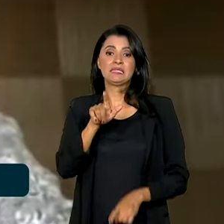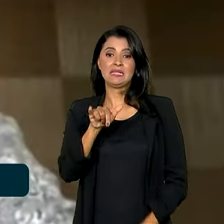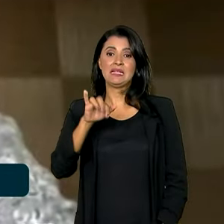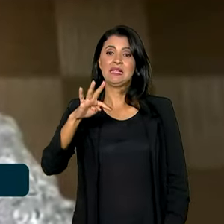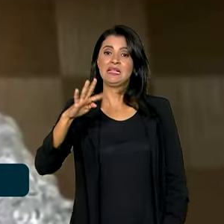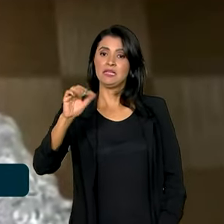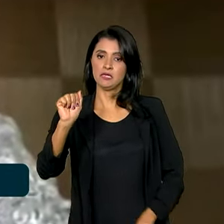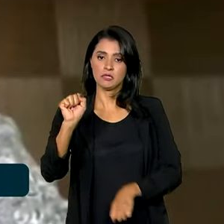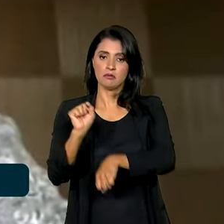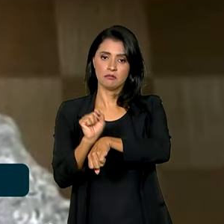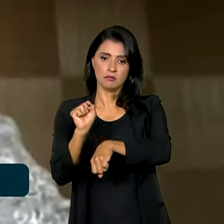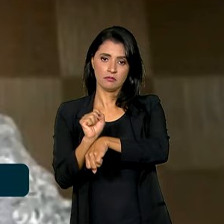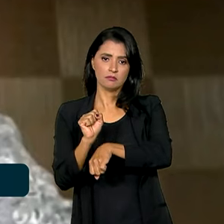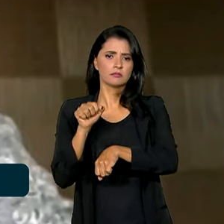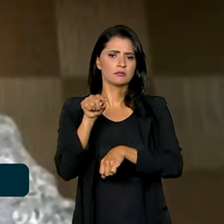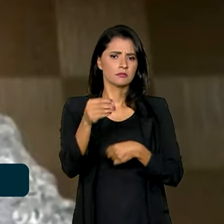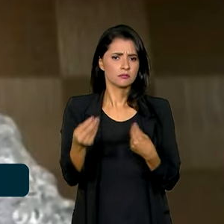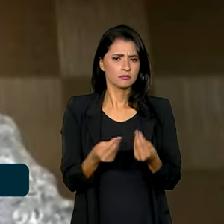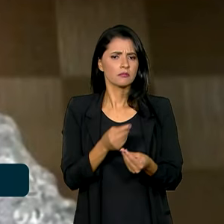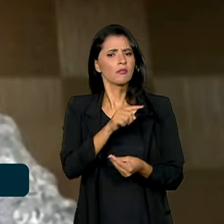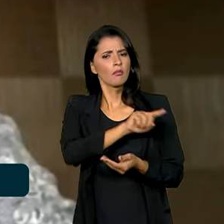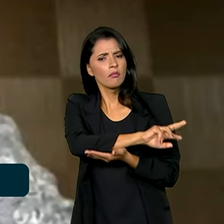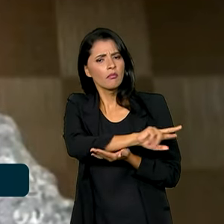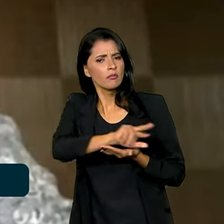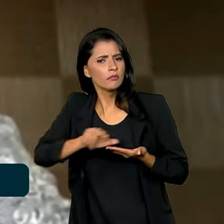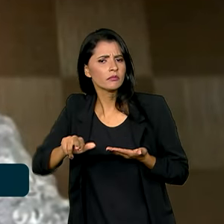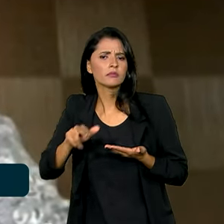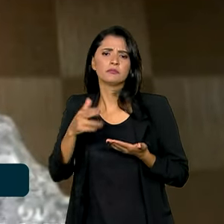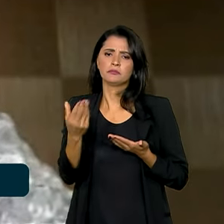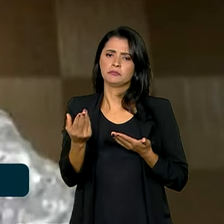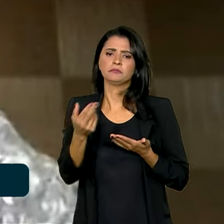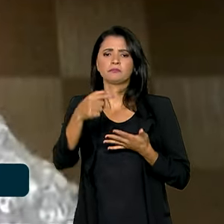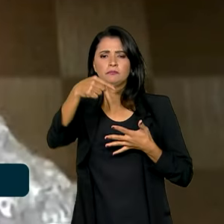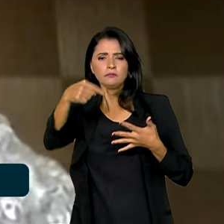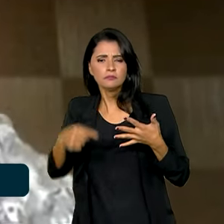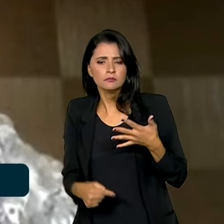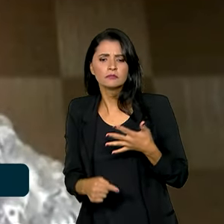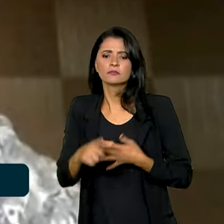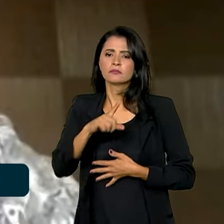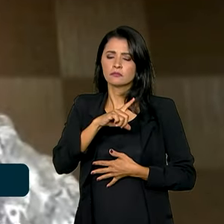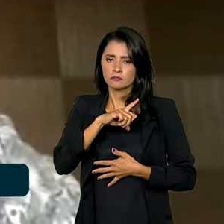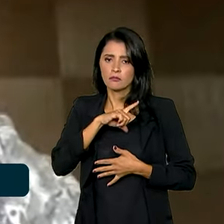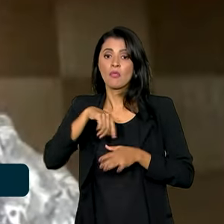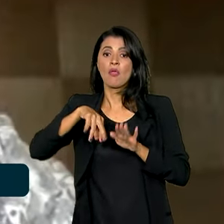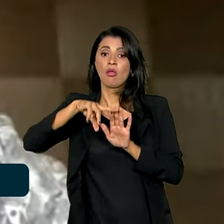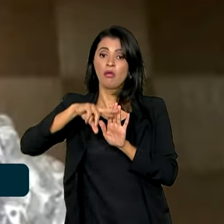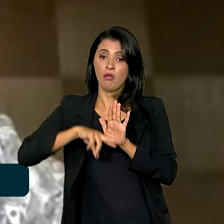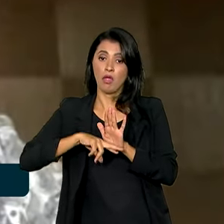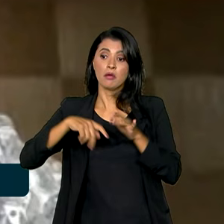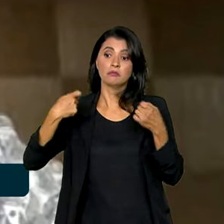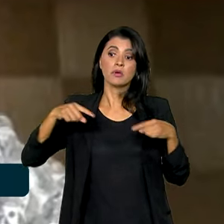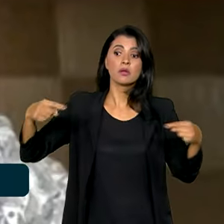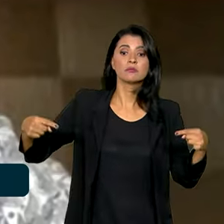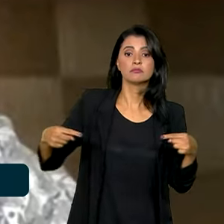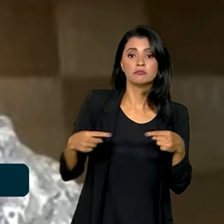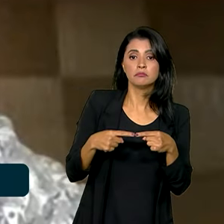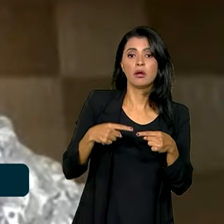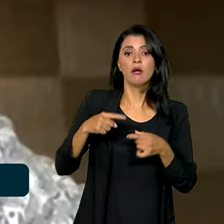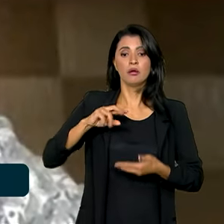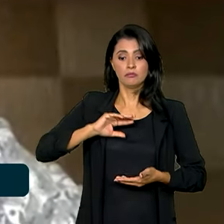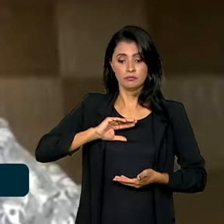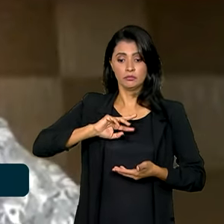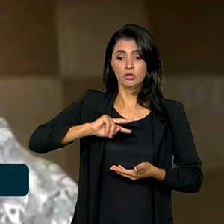São diversos fatores que compõem, vamos dizer assim, os requisitos ideais para um